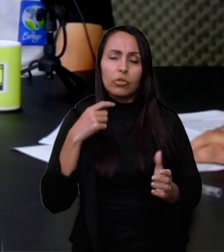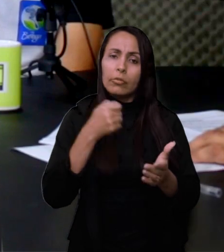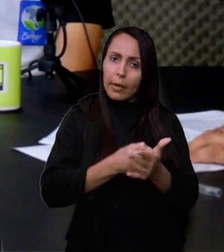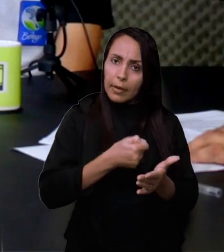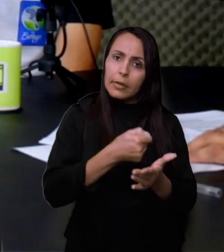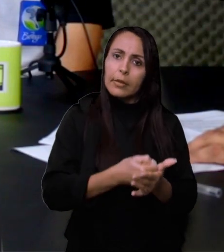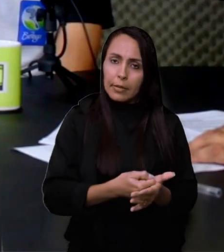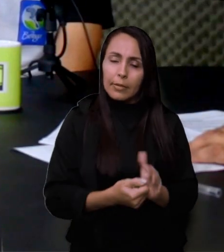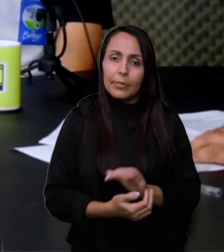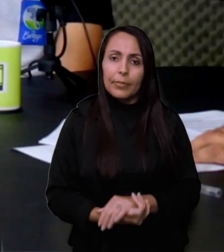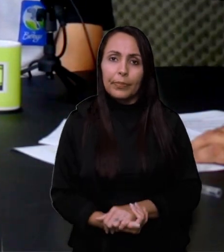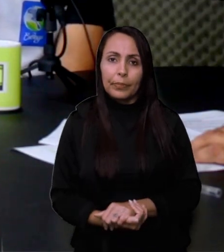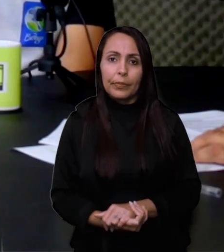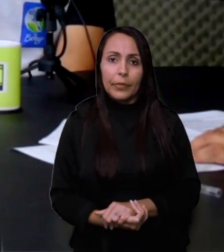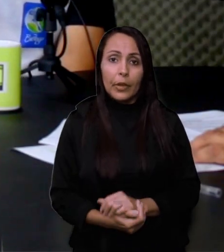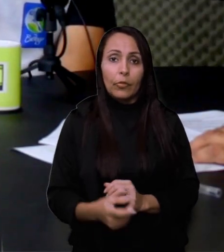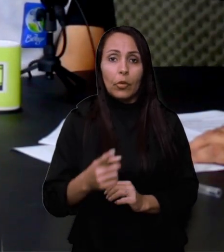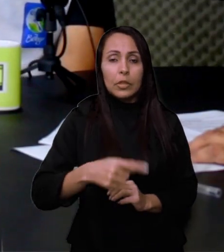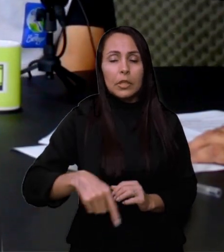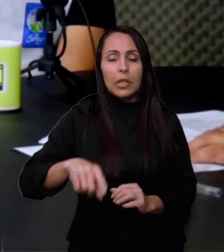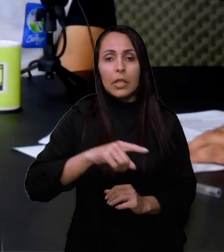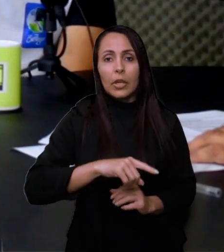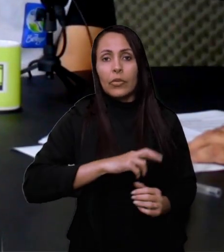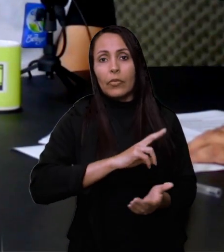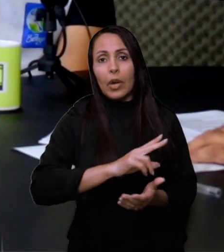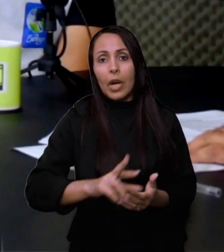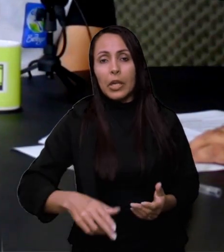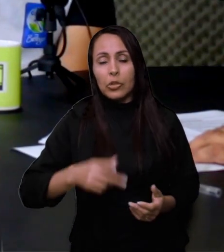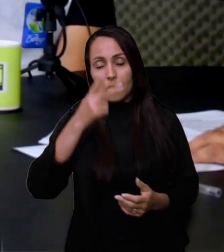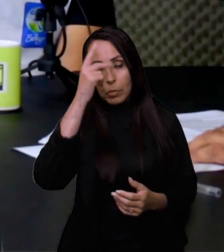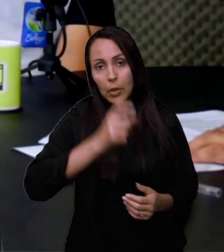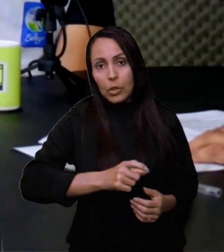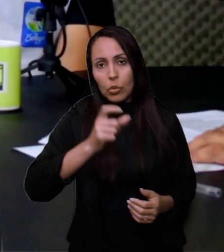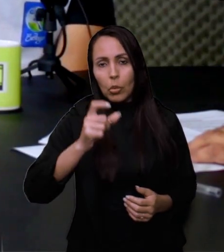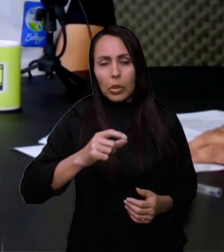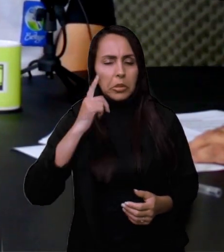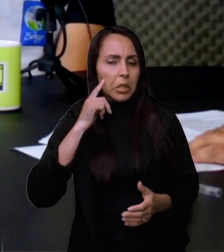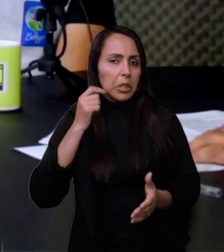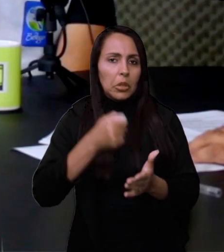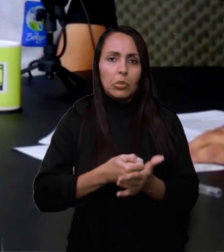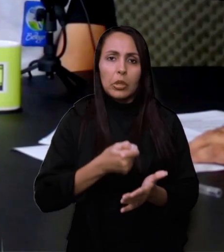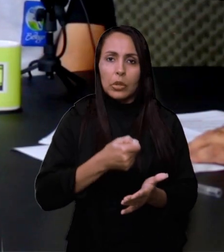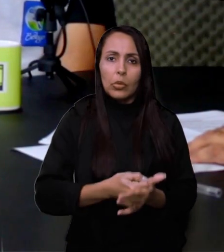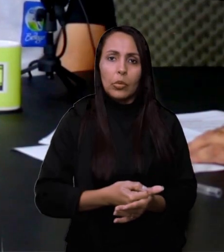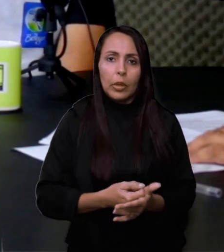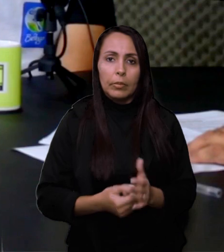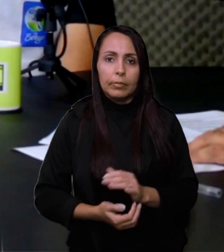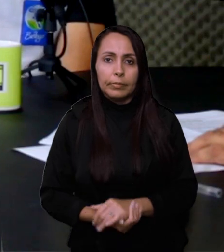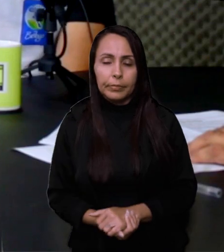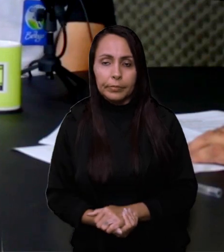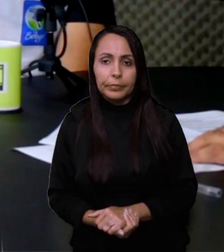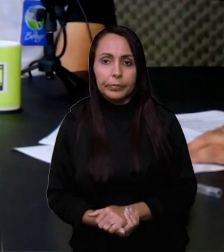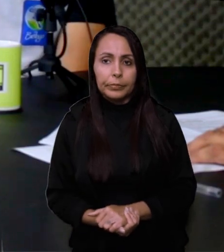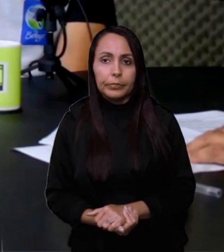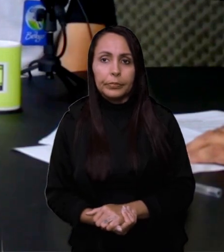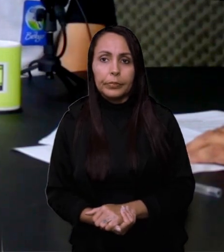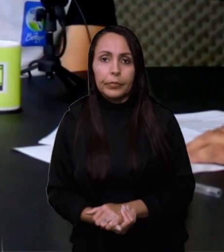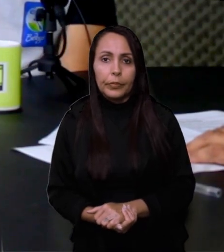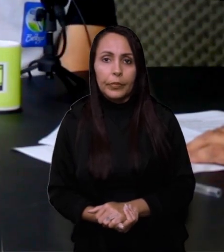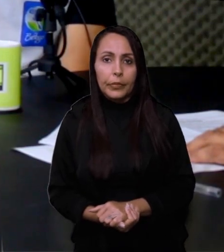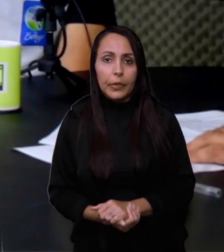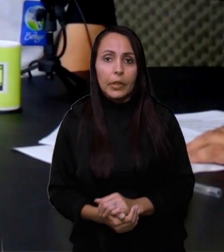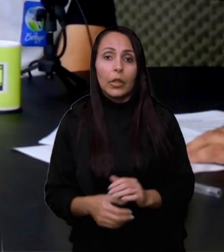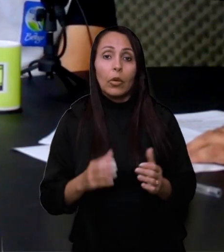A- tem um montão de gente aí que não tentou e deixou de conseguir coisas incríveis. Então, de